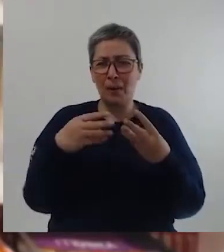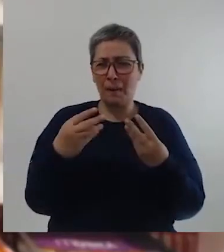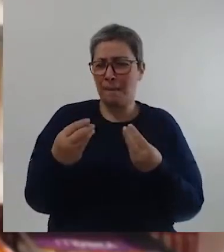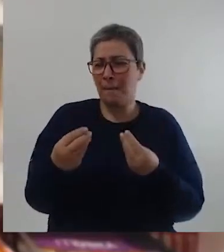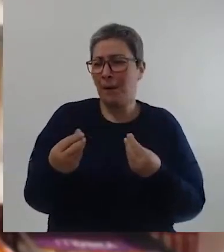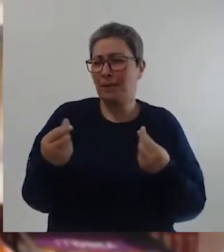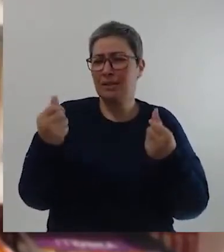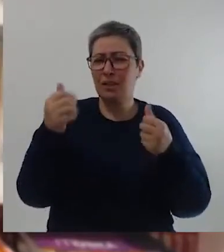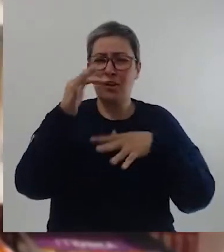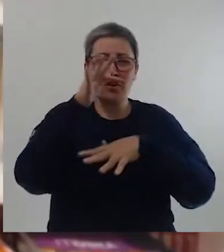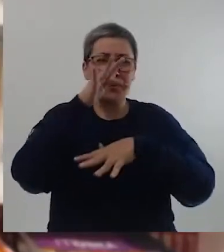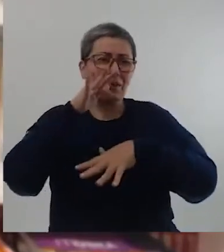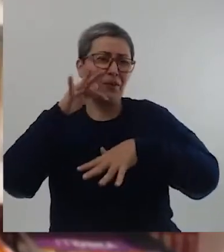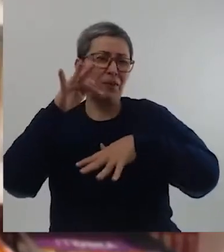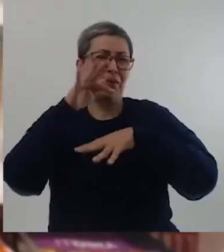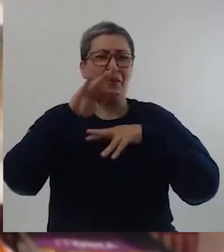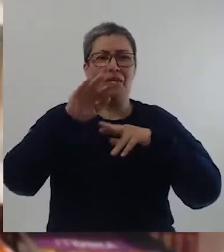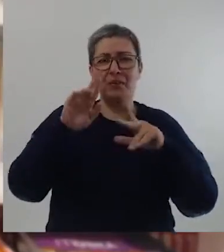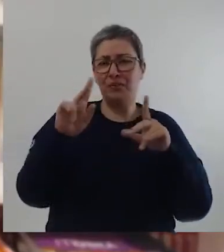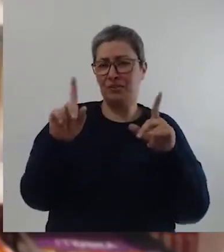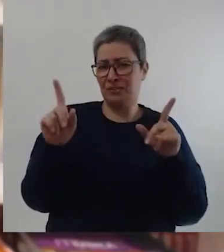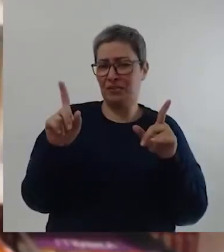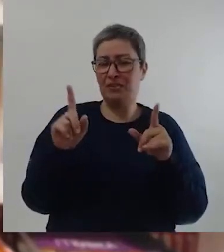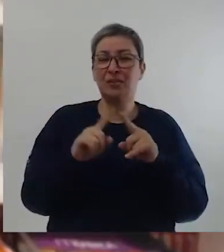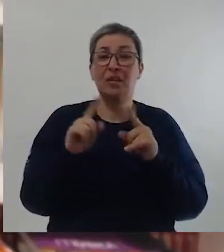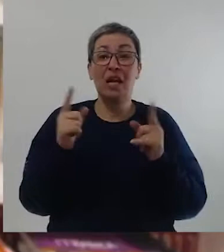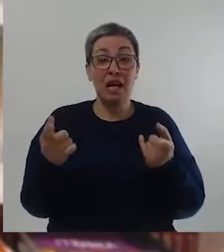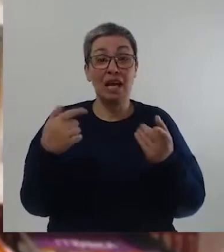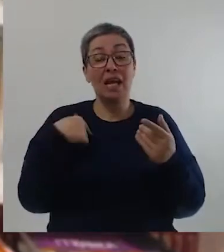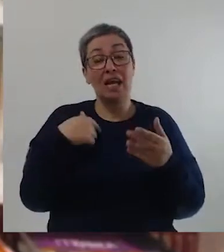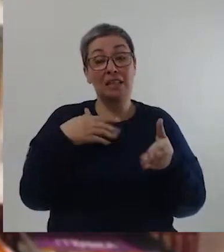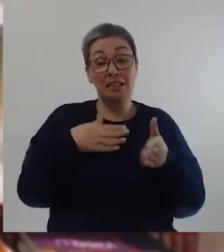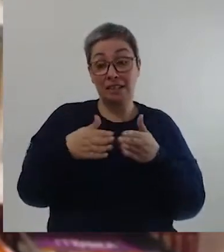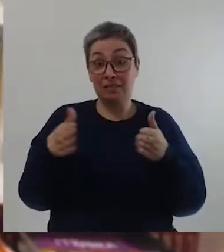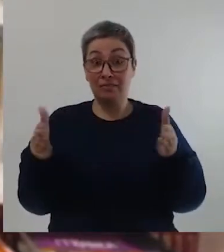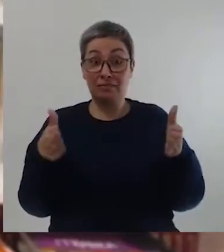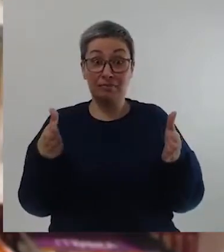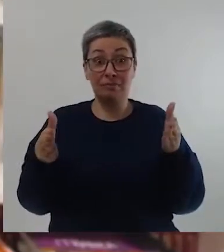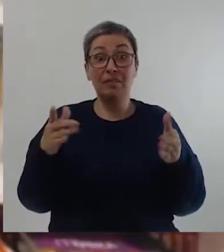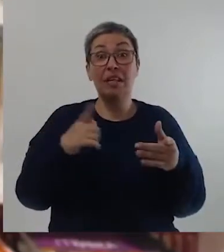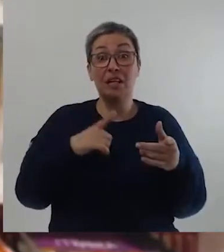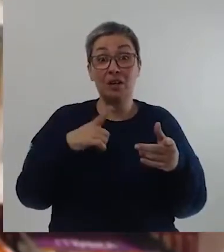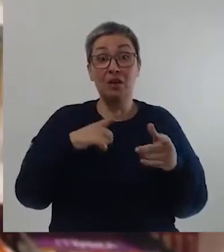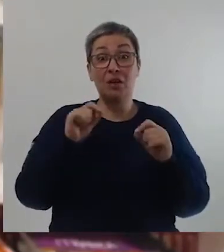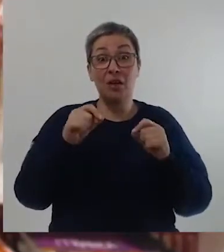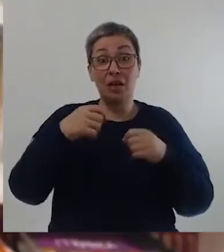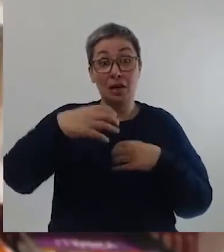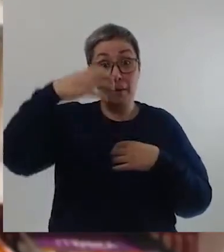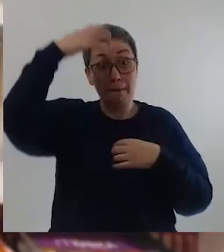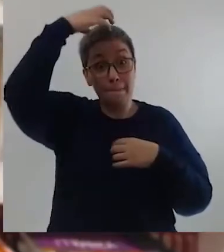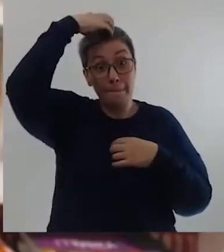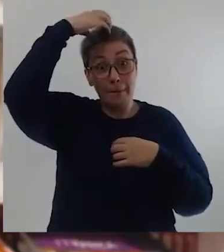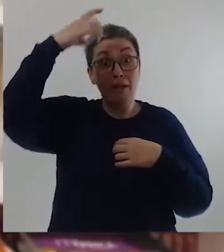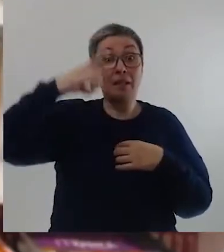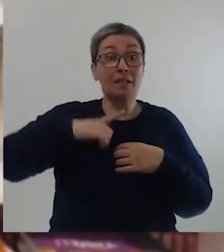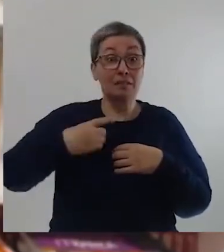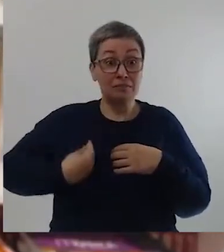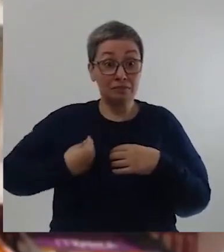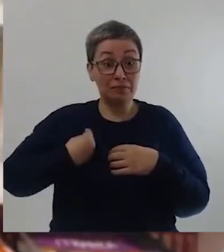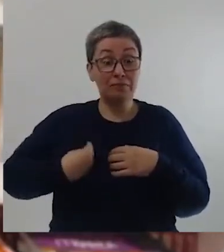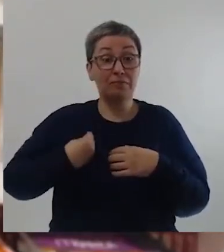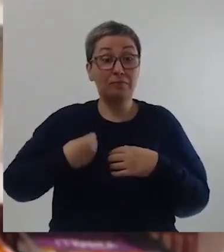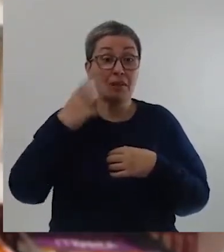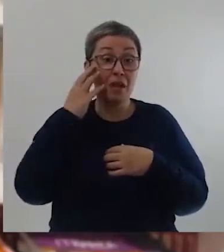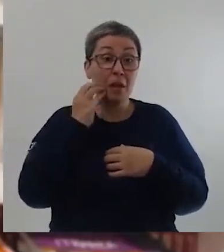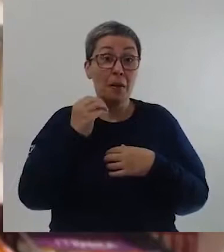assim mais e buscar Ah entendeu Afinal Essa época Ainda época do Império do